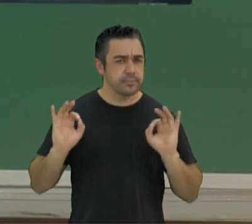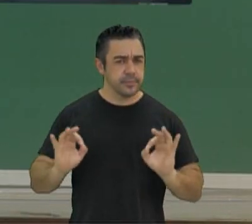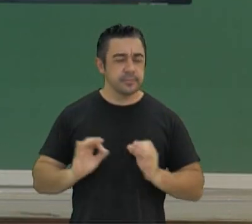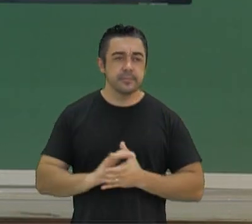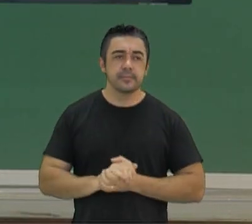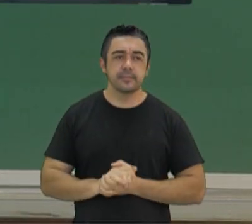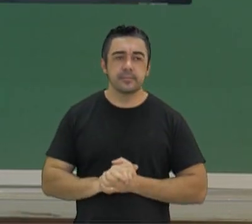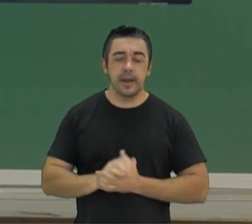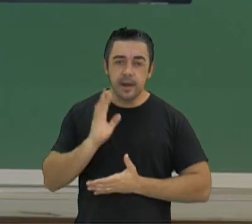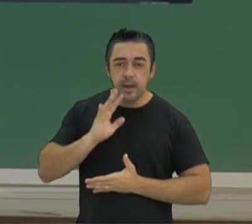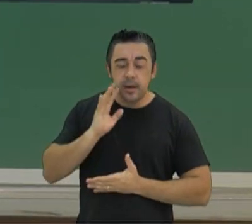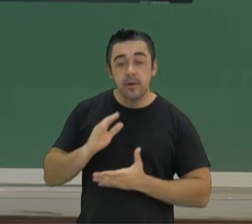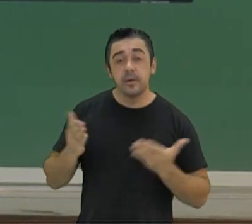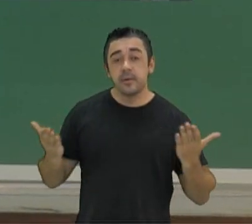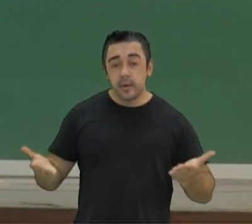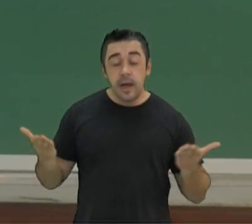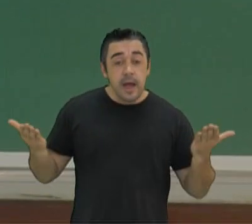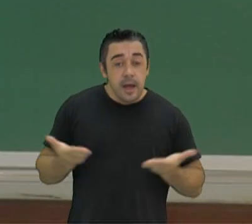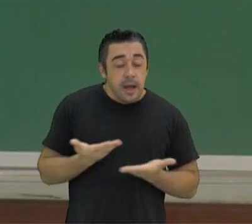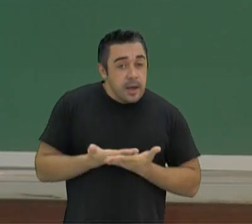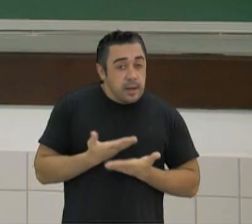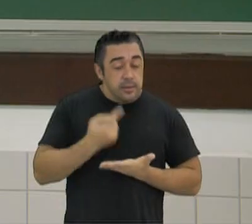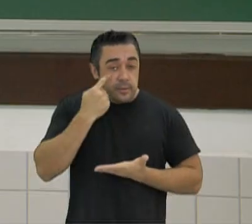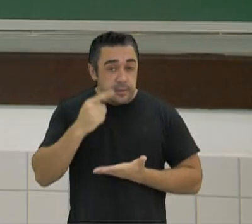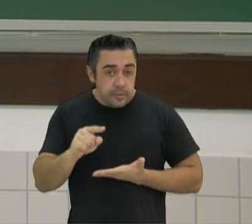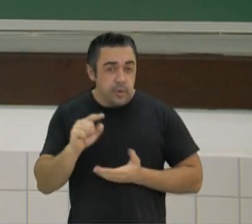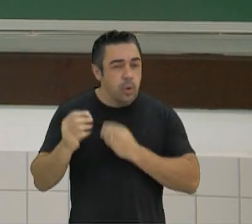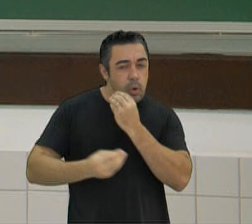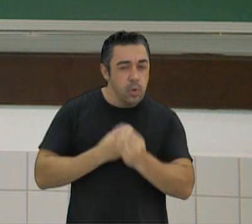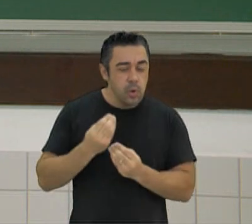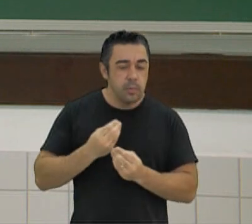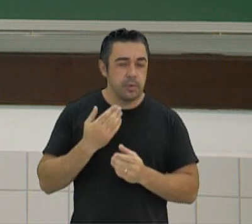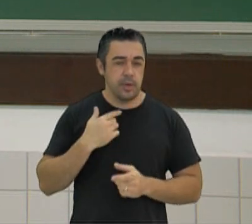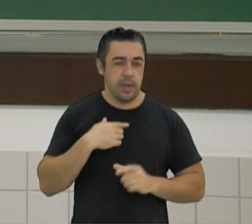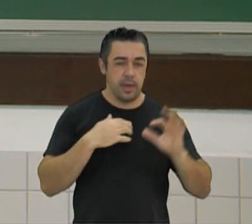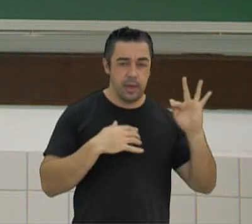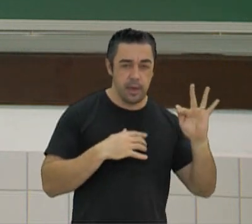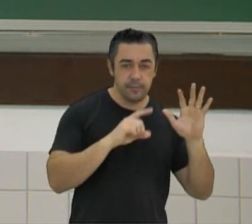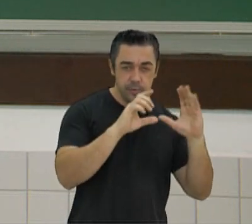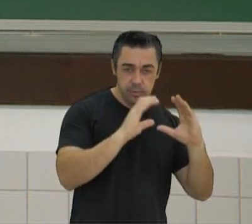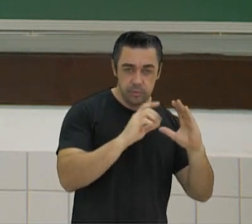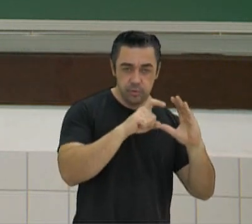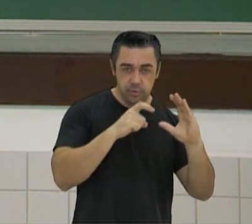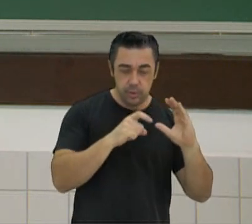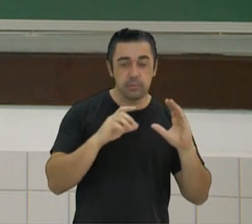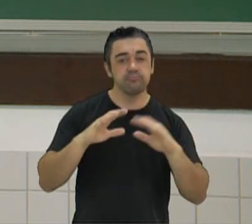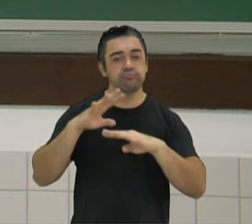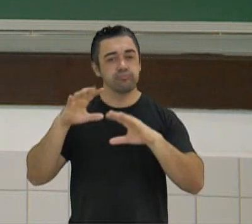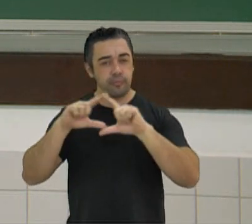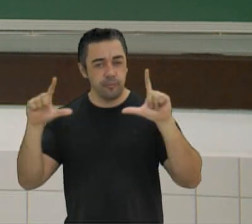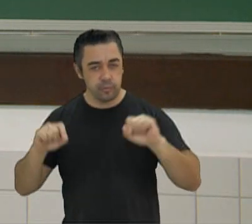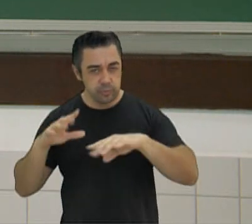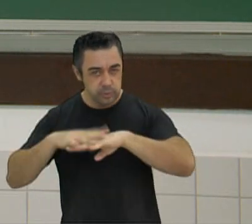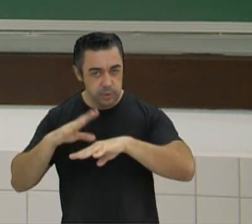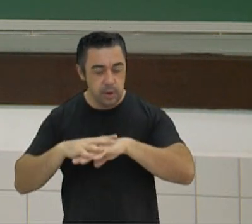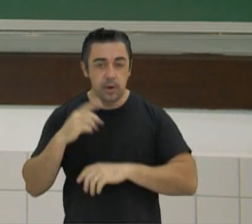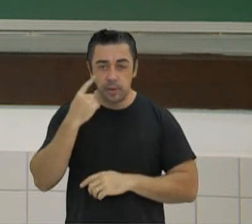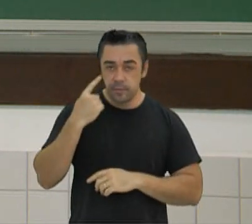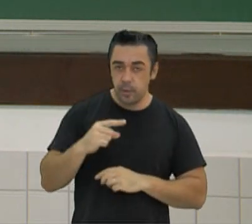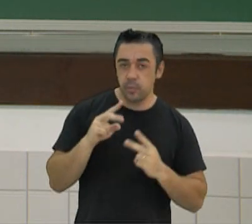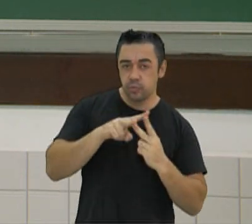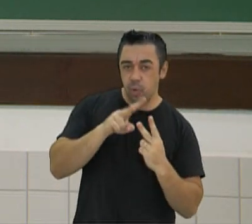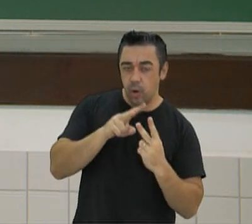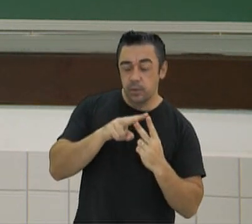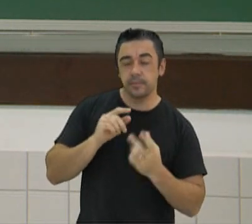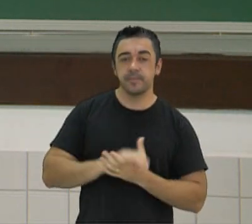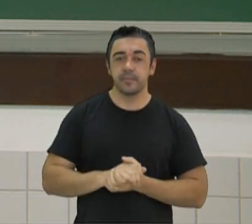também. Legal? Então, nessa aula nós vimos noção intuitiva de função e nós estudamos funções através de duas vertentes.